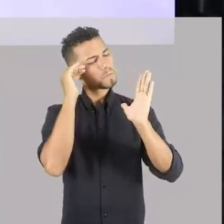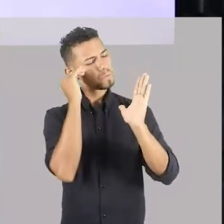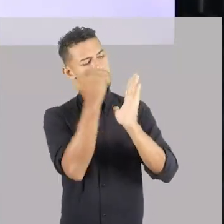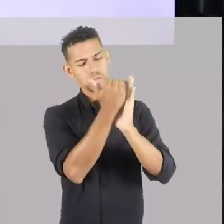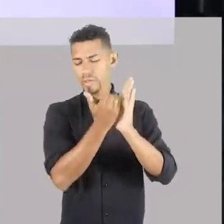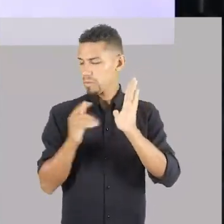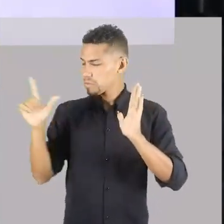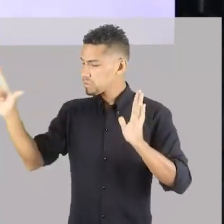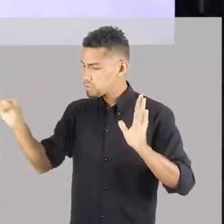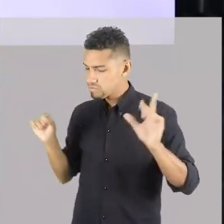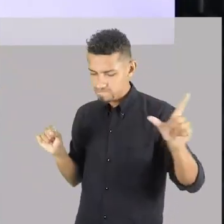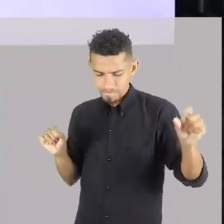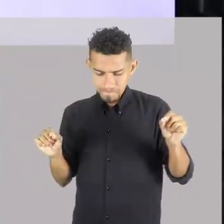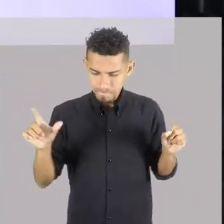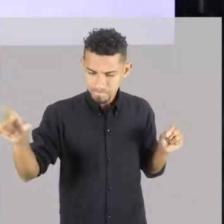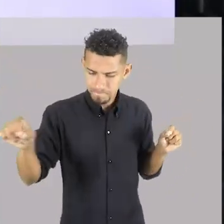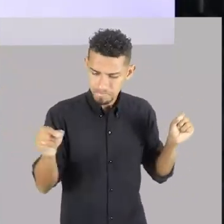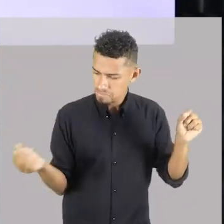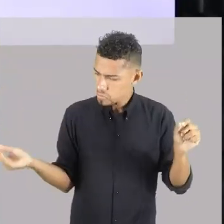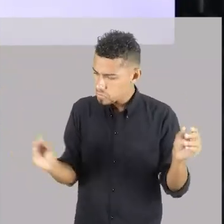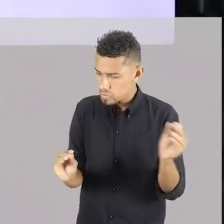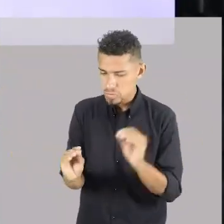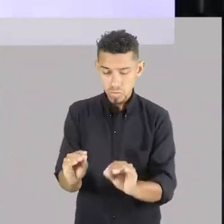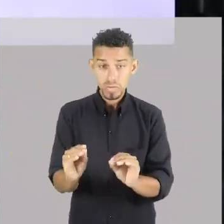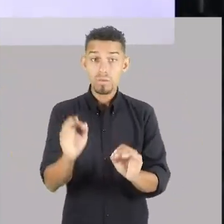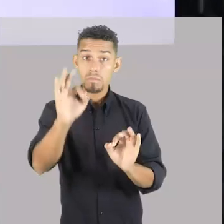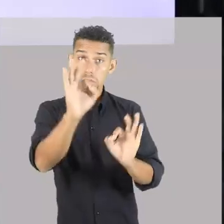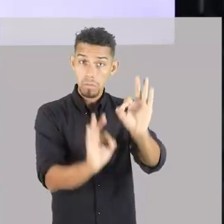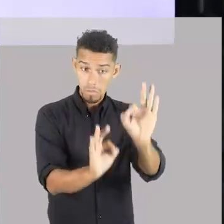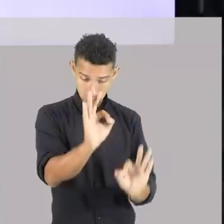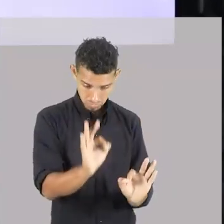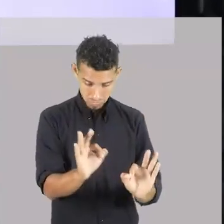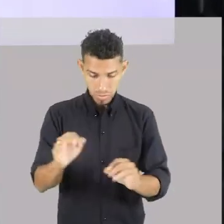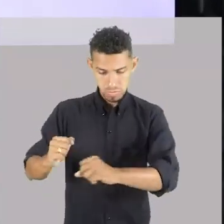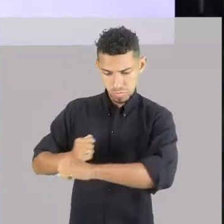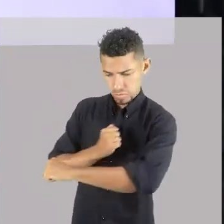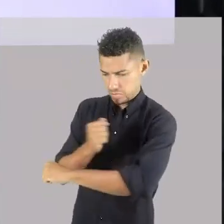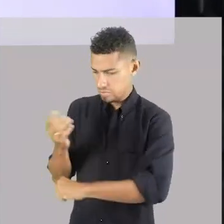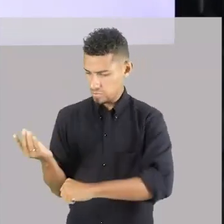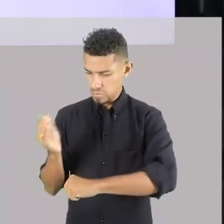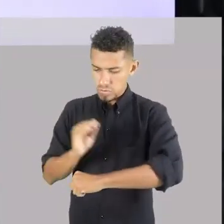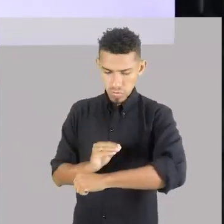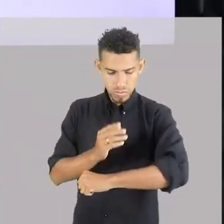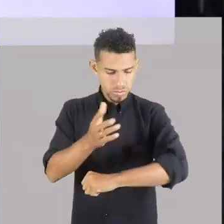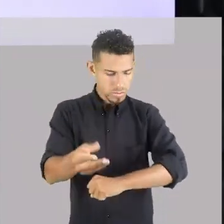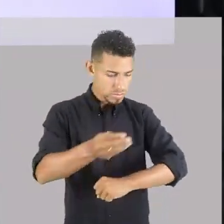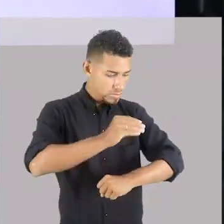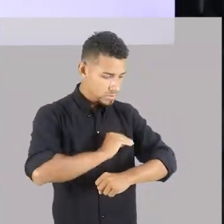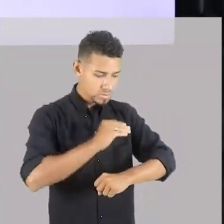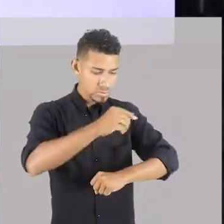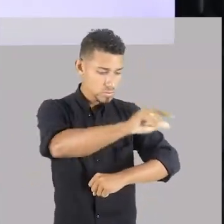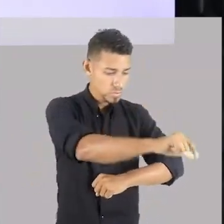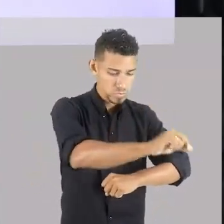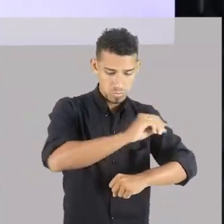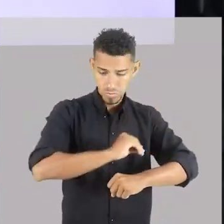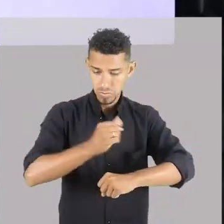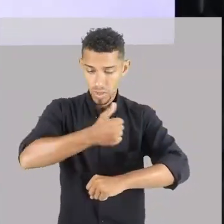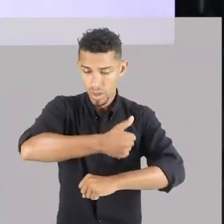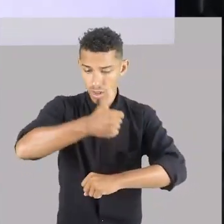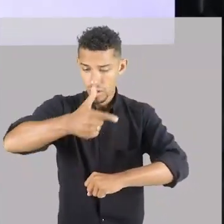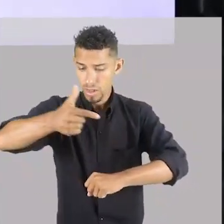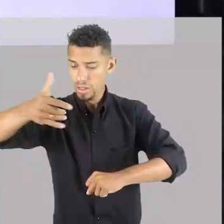vai usar naquela receita, depois você tem um modo de preparo, dizendo como você mistura aqueles ingredientes. Toda